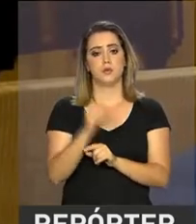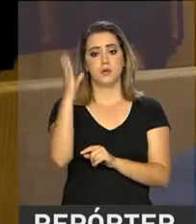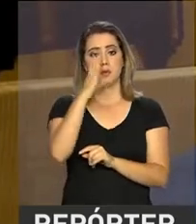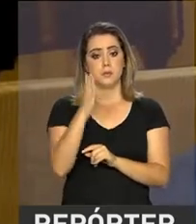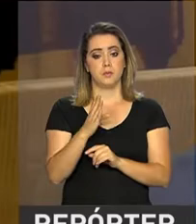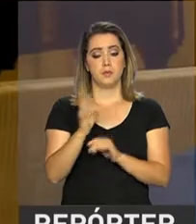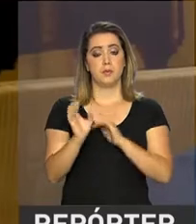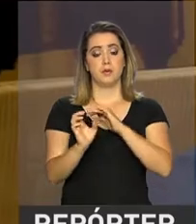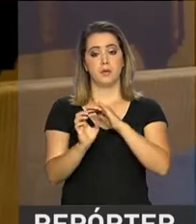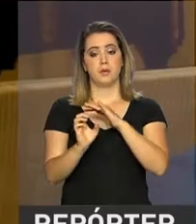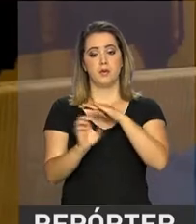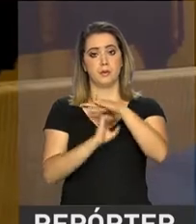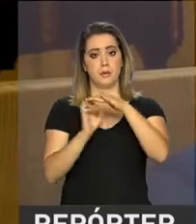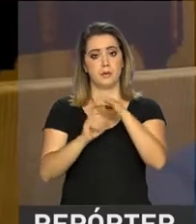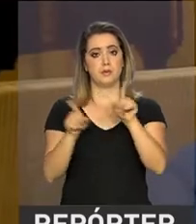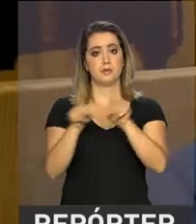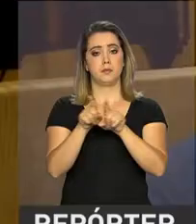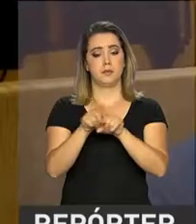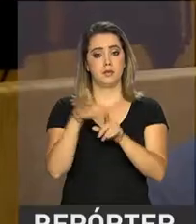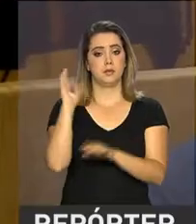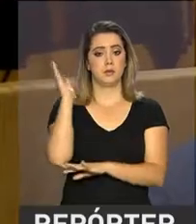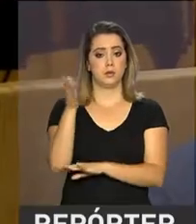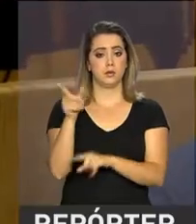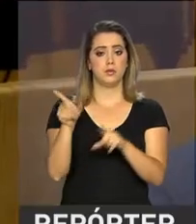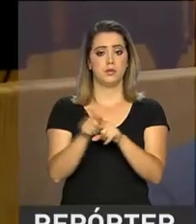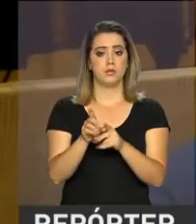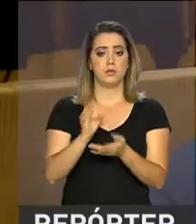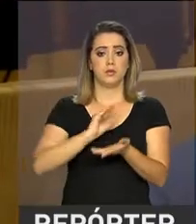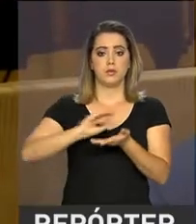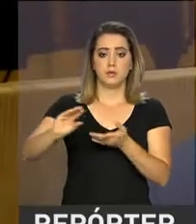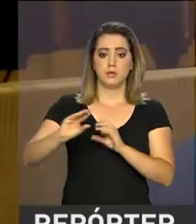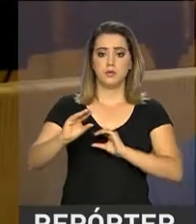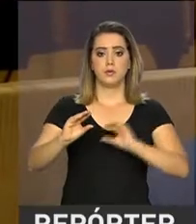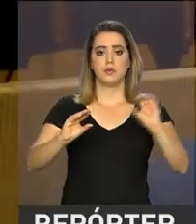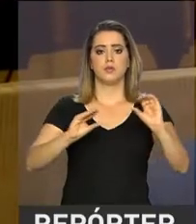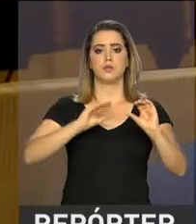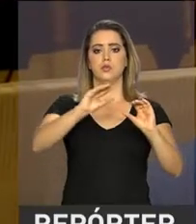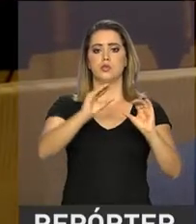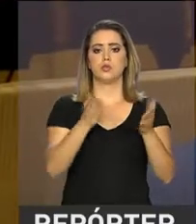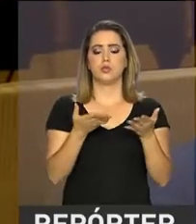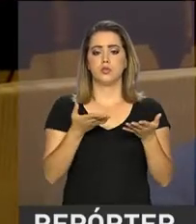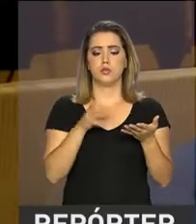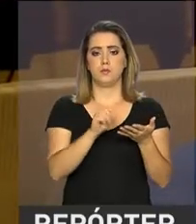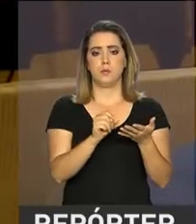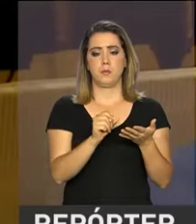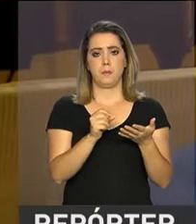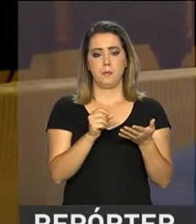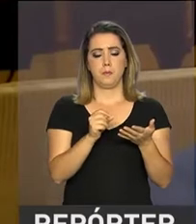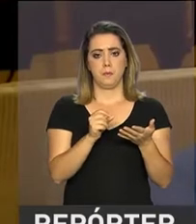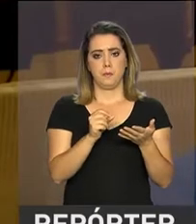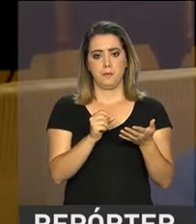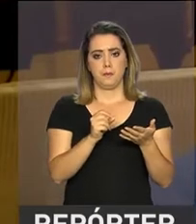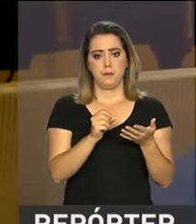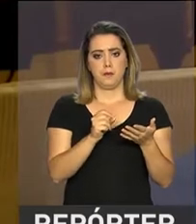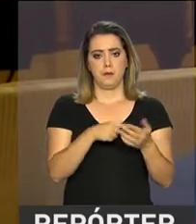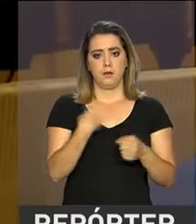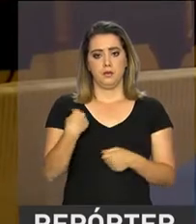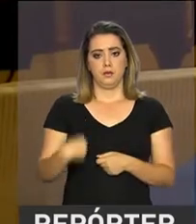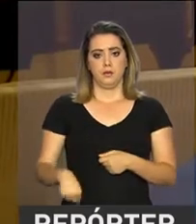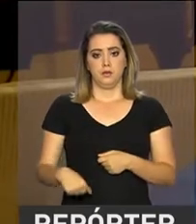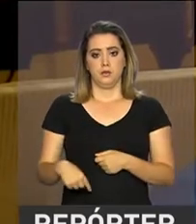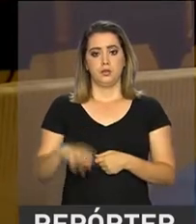também participa em vários hotéis no brasil eles vão investir numa rota é tina